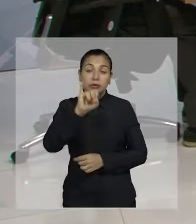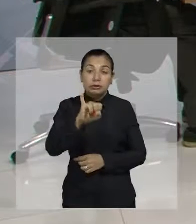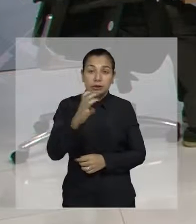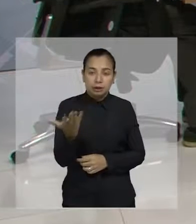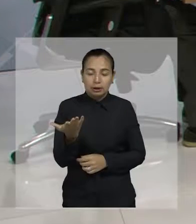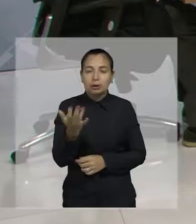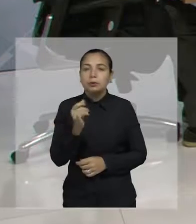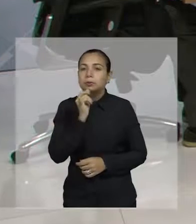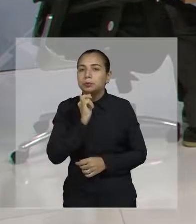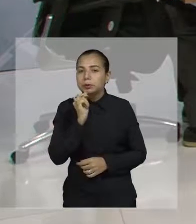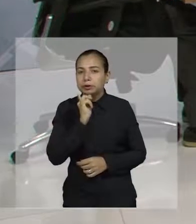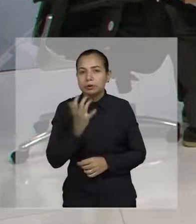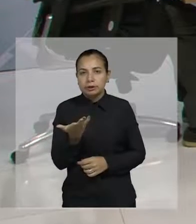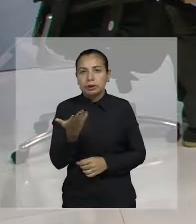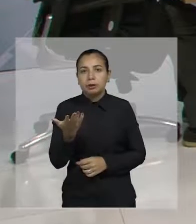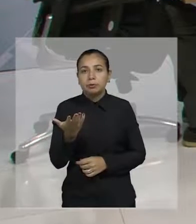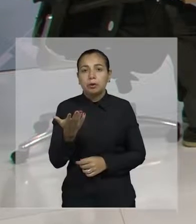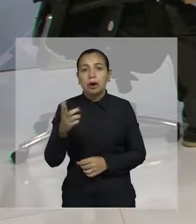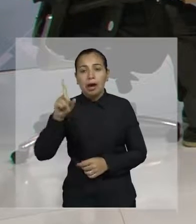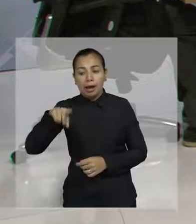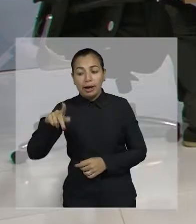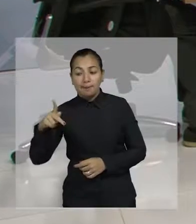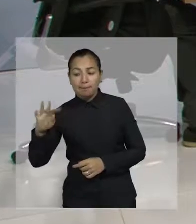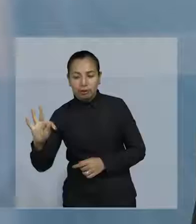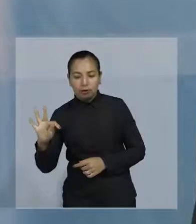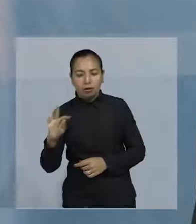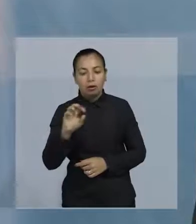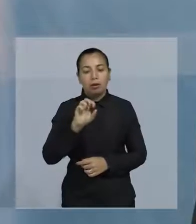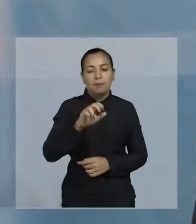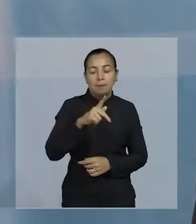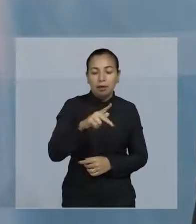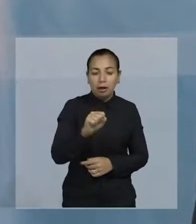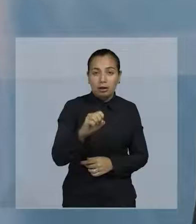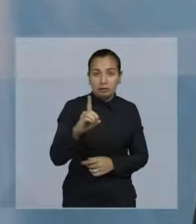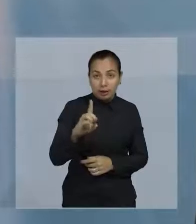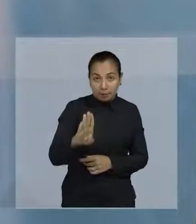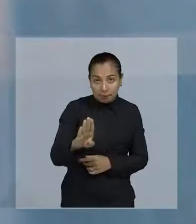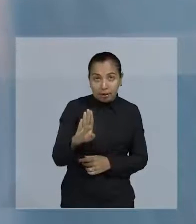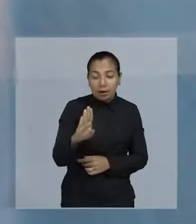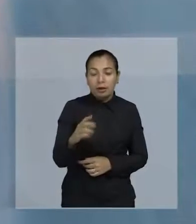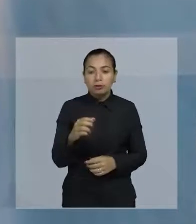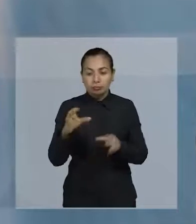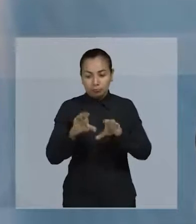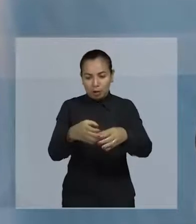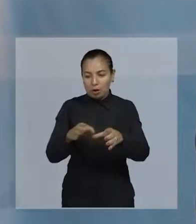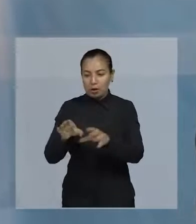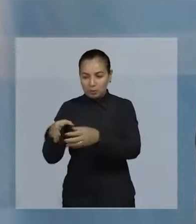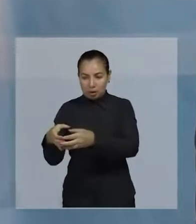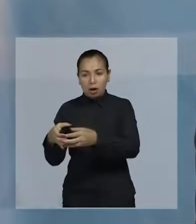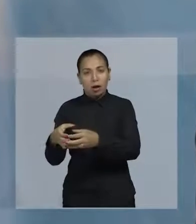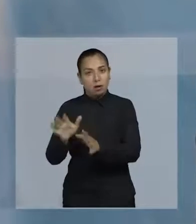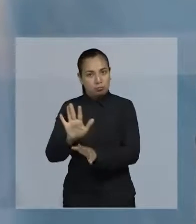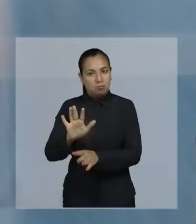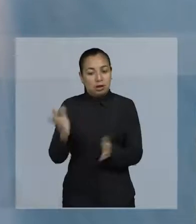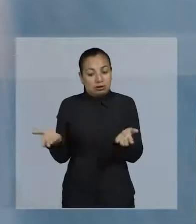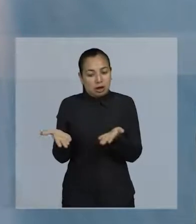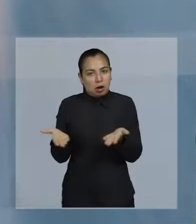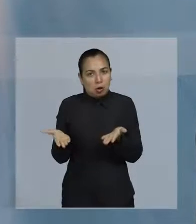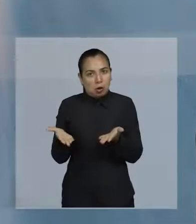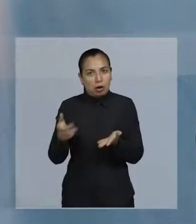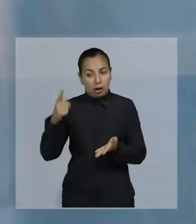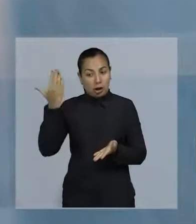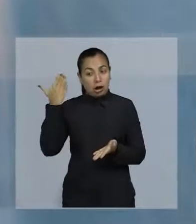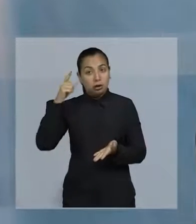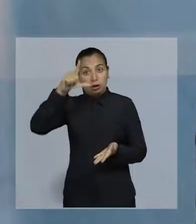polarização, dando nome aos bois, era PT, PSDB, me parece que o PSDB sofreu muito